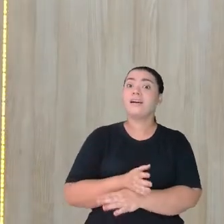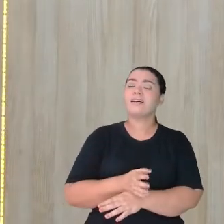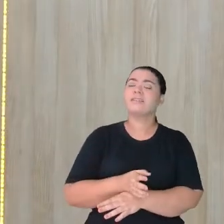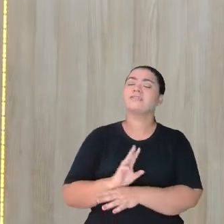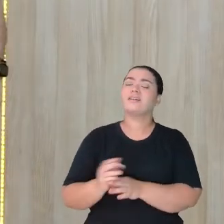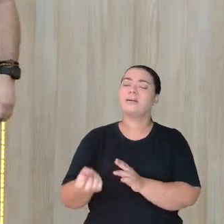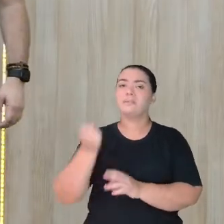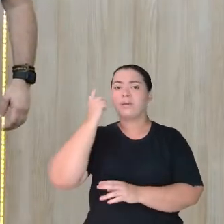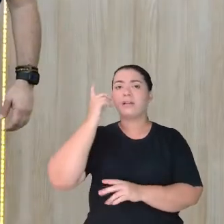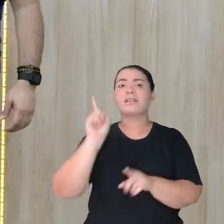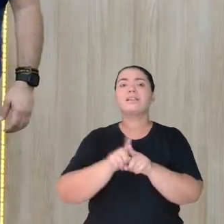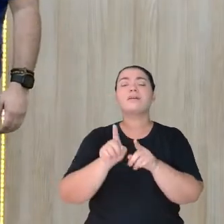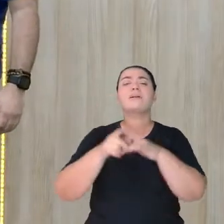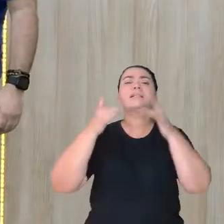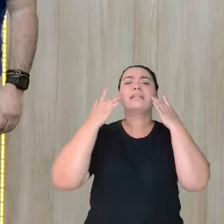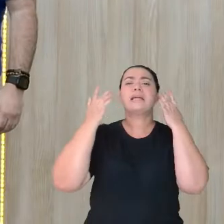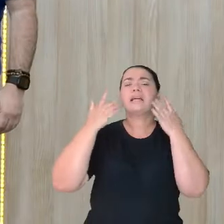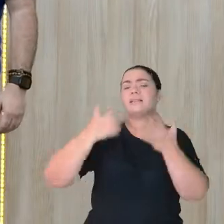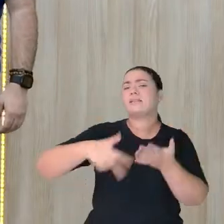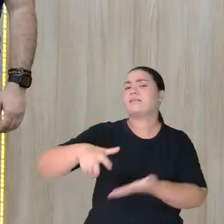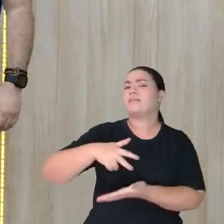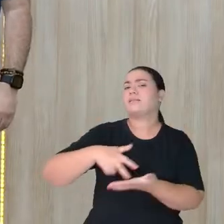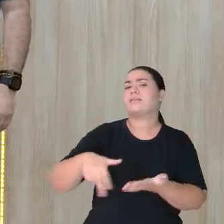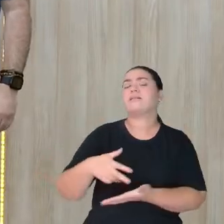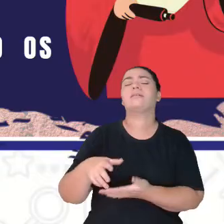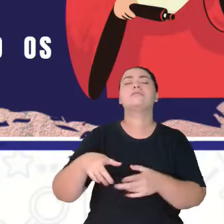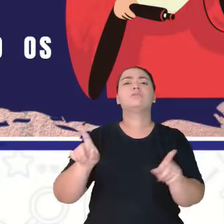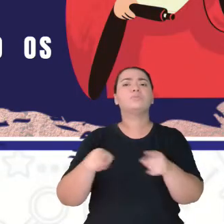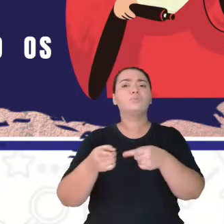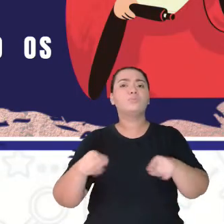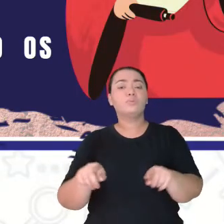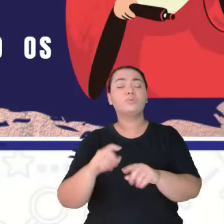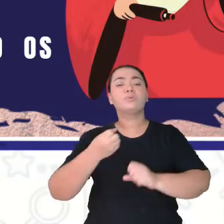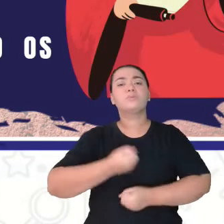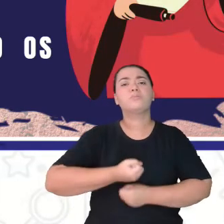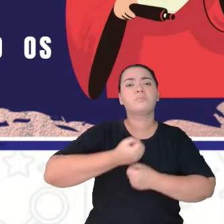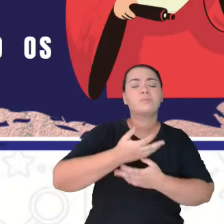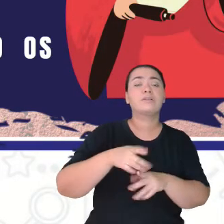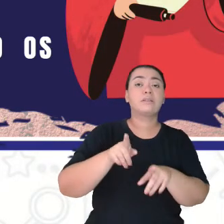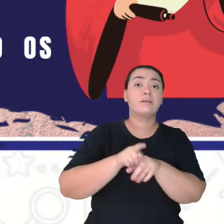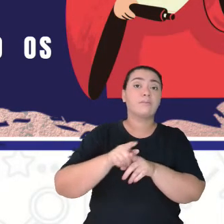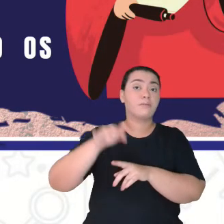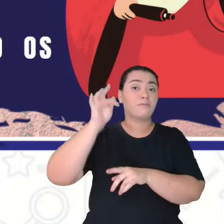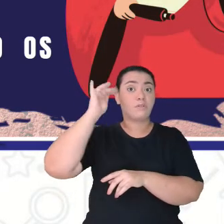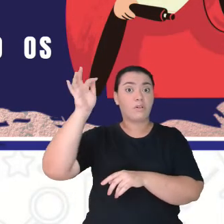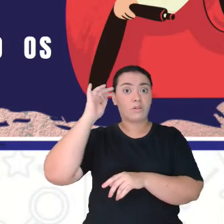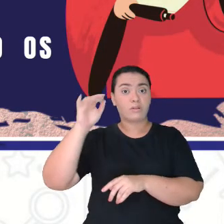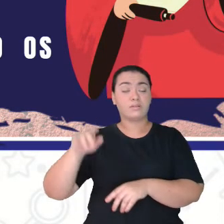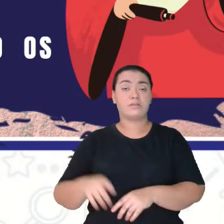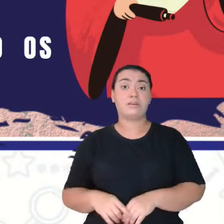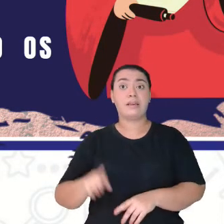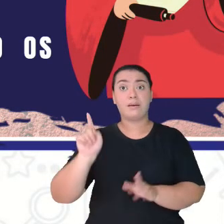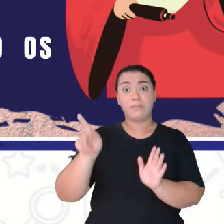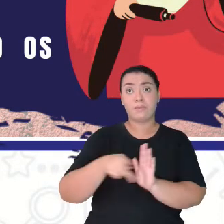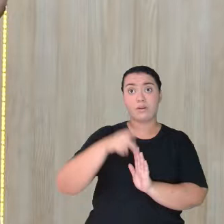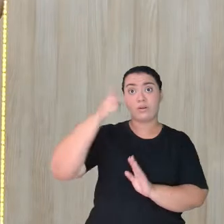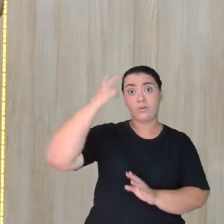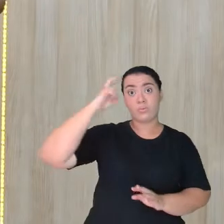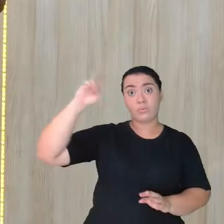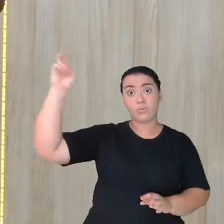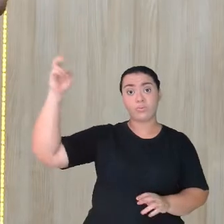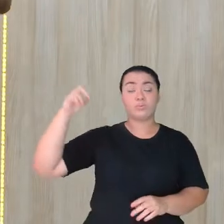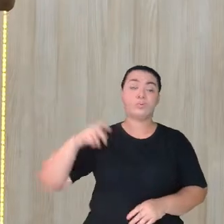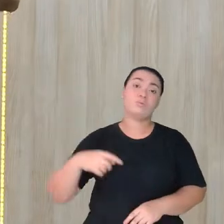também no teatro, na dança, na música, né? Nos textos de poesia e filosofia, e a cultura chinesa